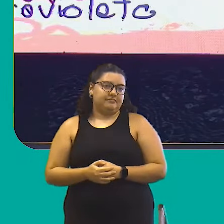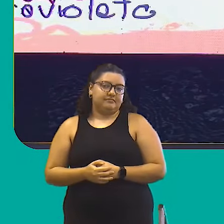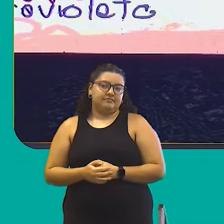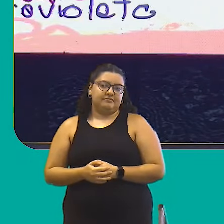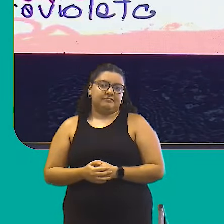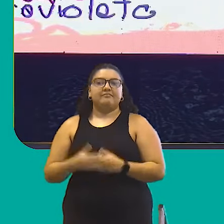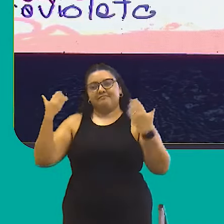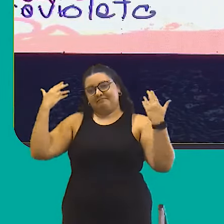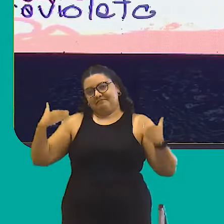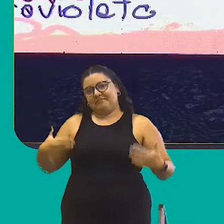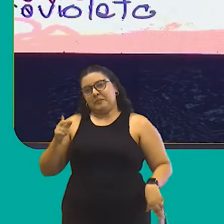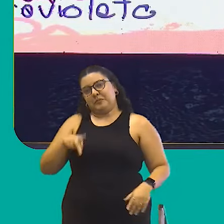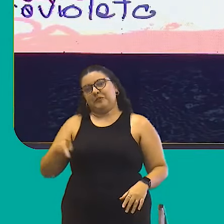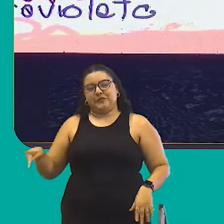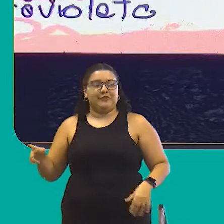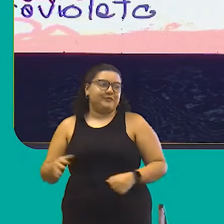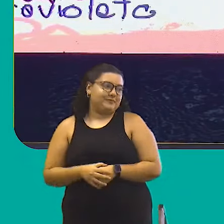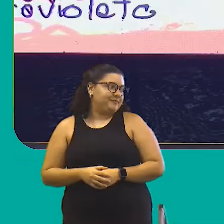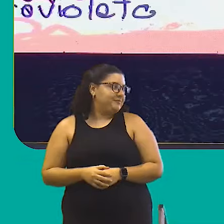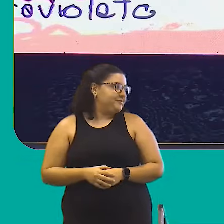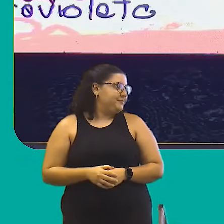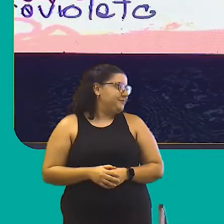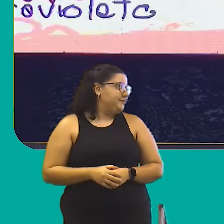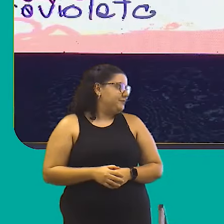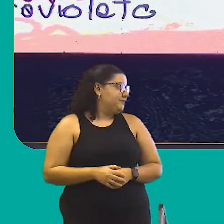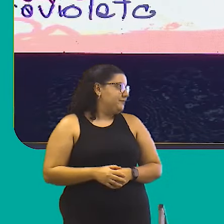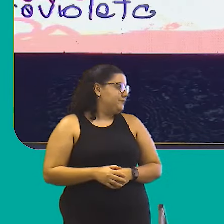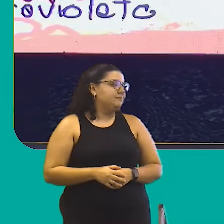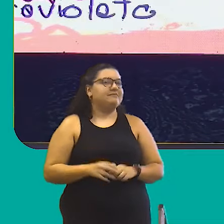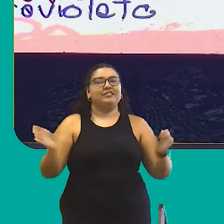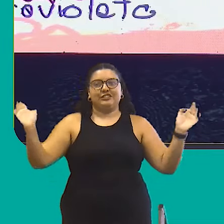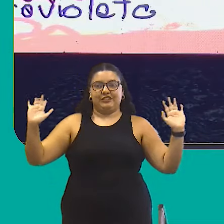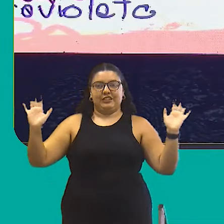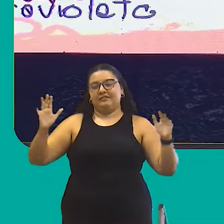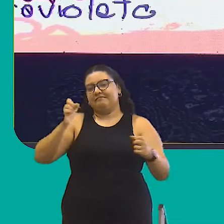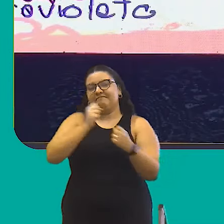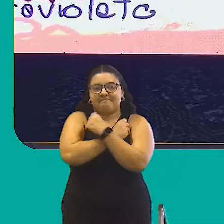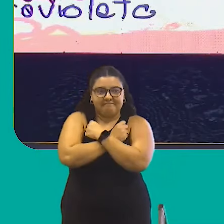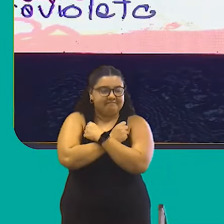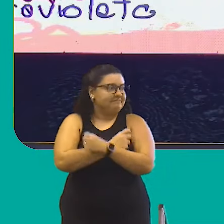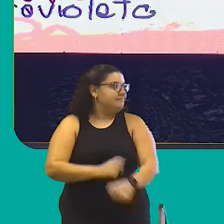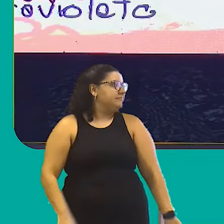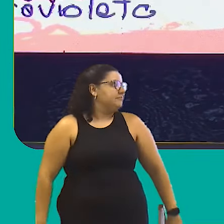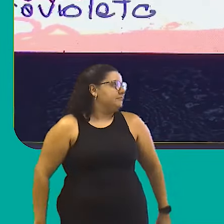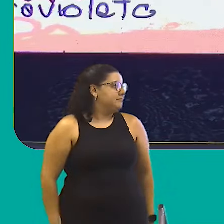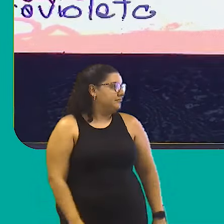aturado o professor. Valeu, pessoal, um abração.